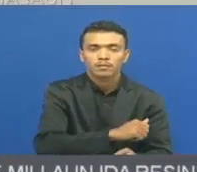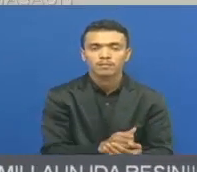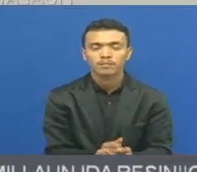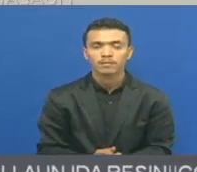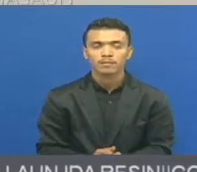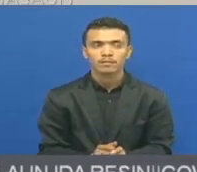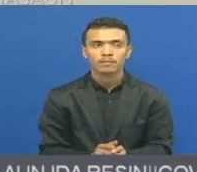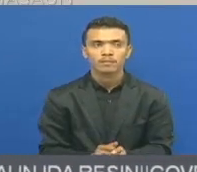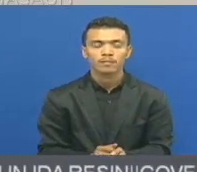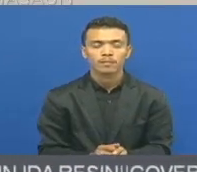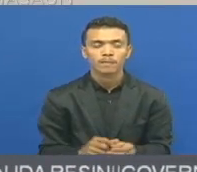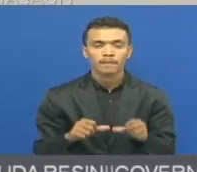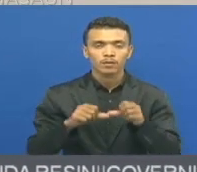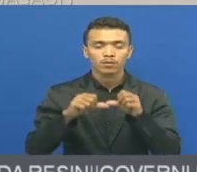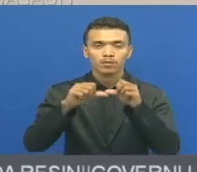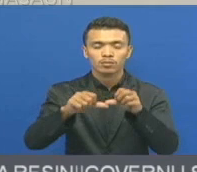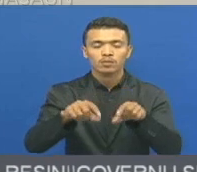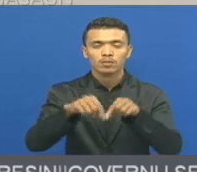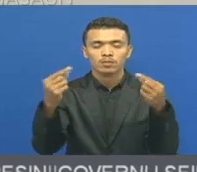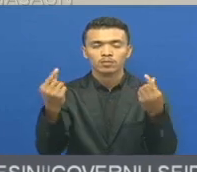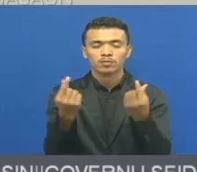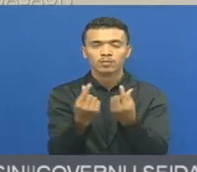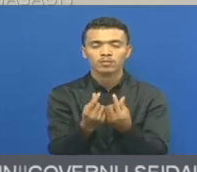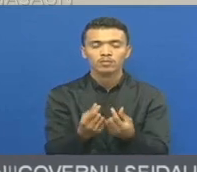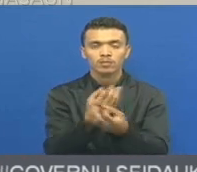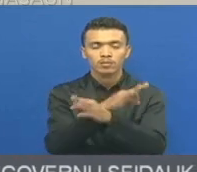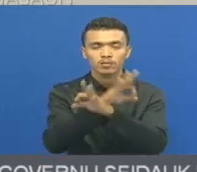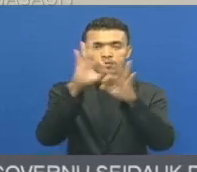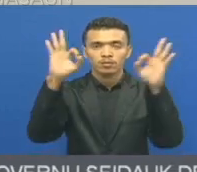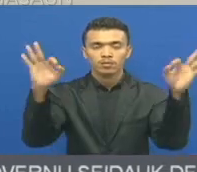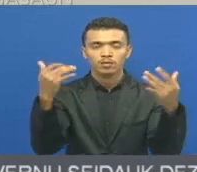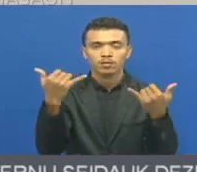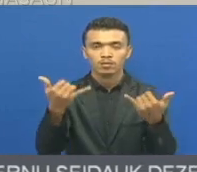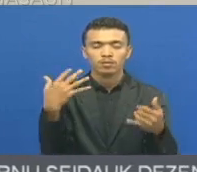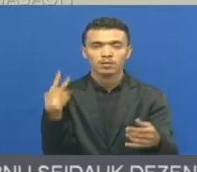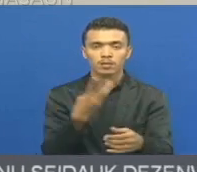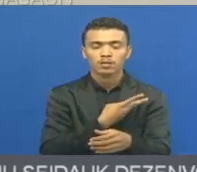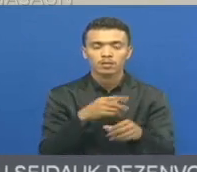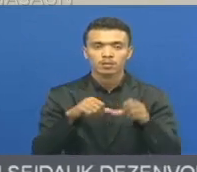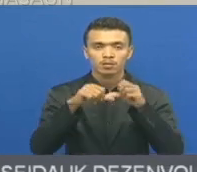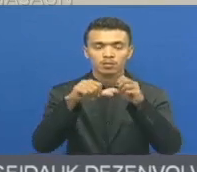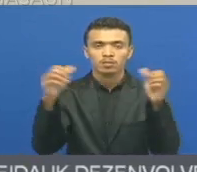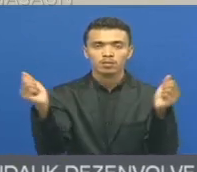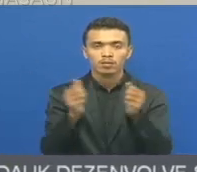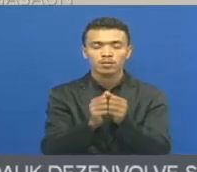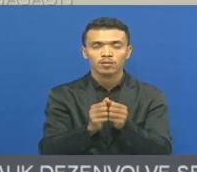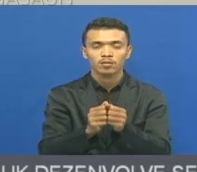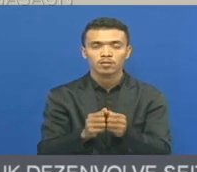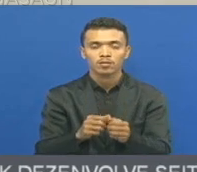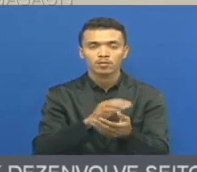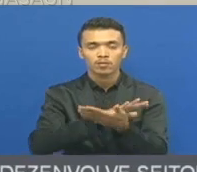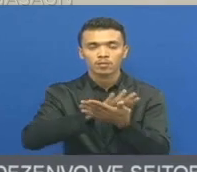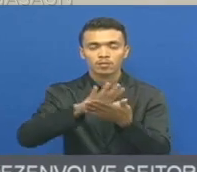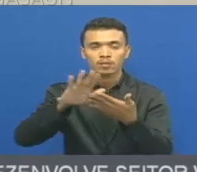continuación de facultamente mos hotutiana hoy está continua ho segel